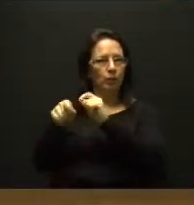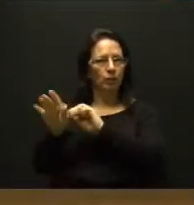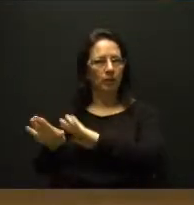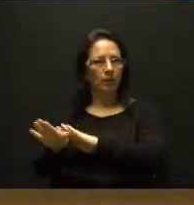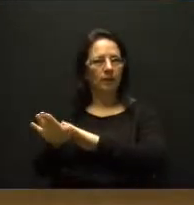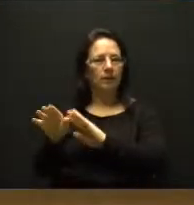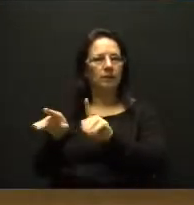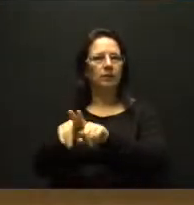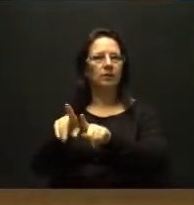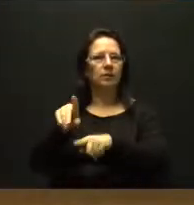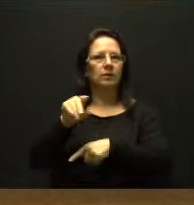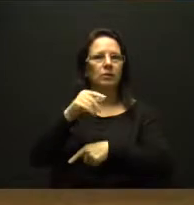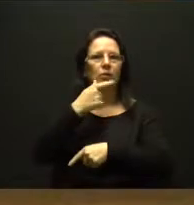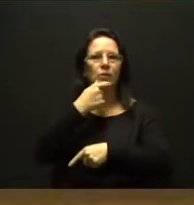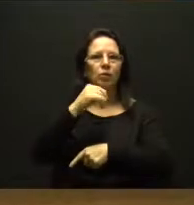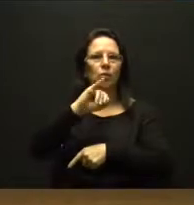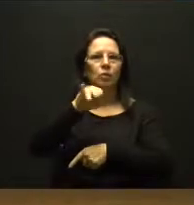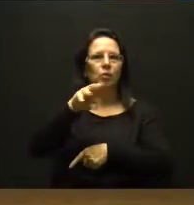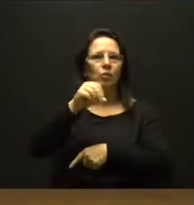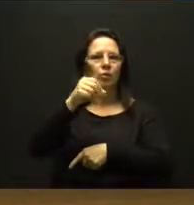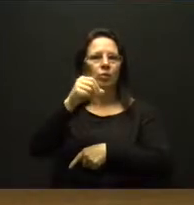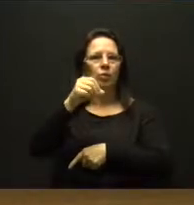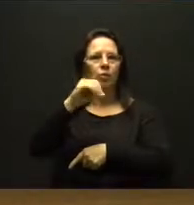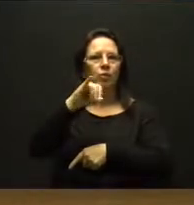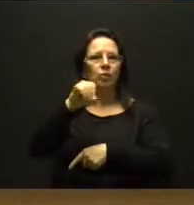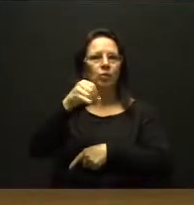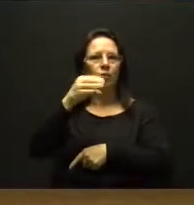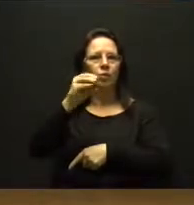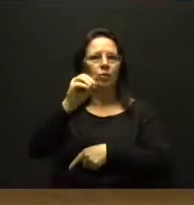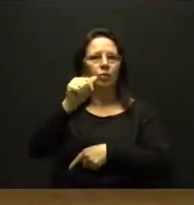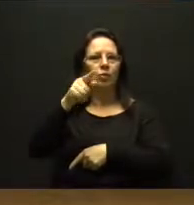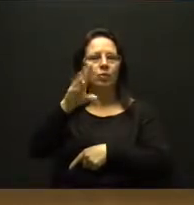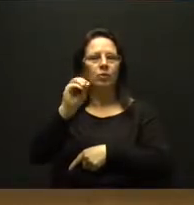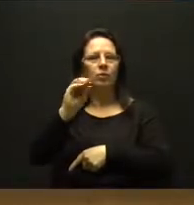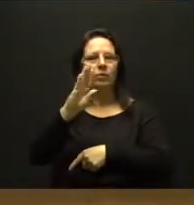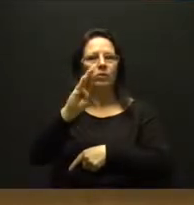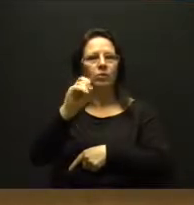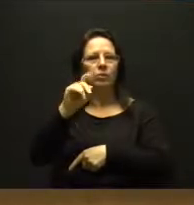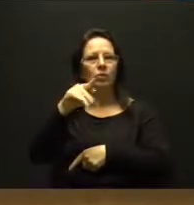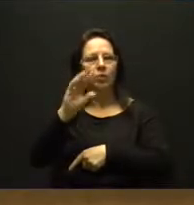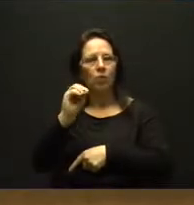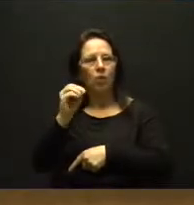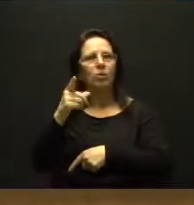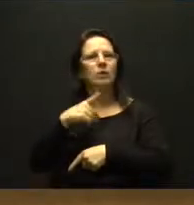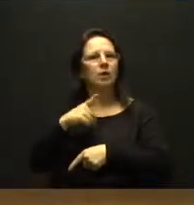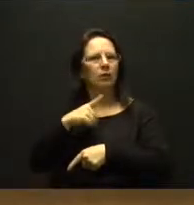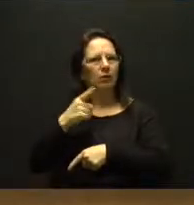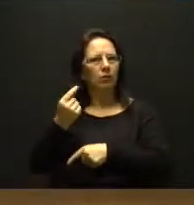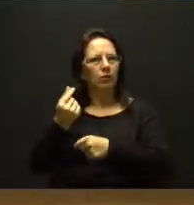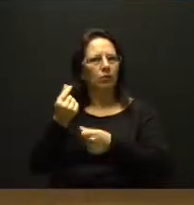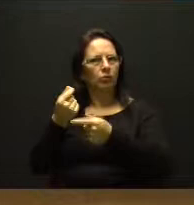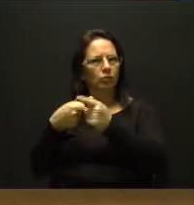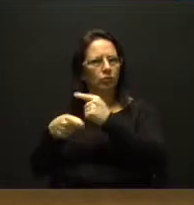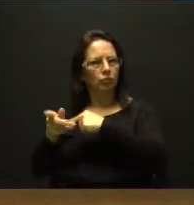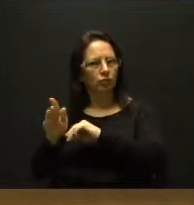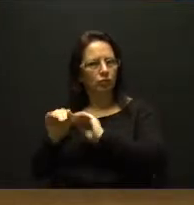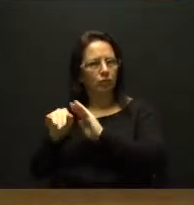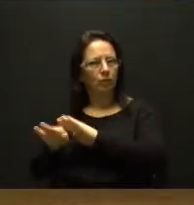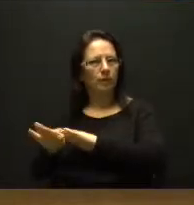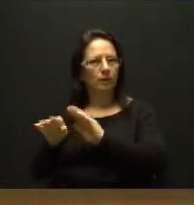o diretor regional de ensino ele mostrou na planilha a gente estava junto também com um representante